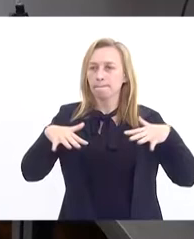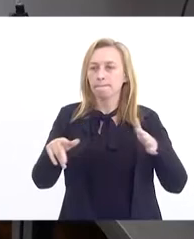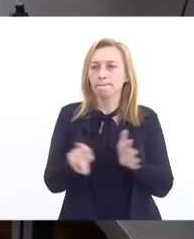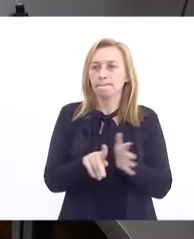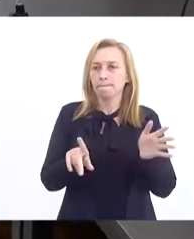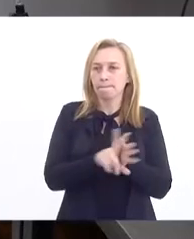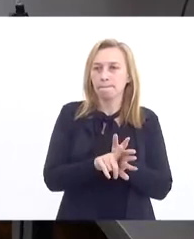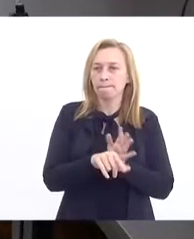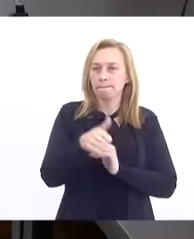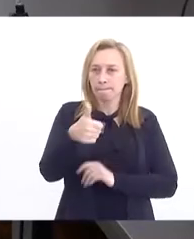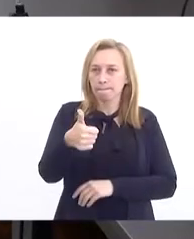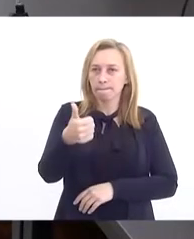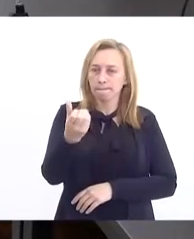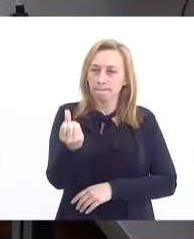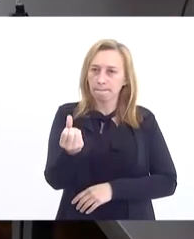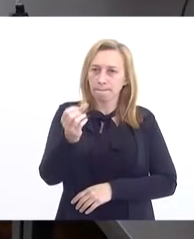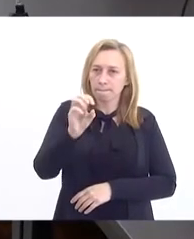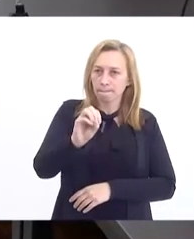lei